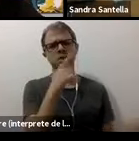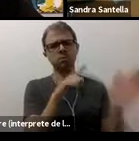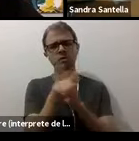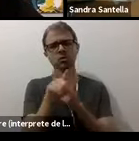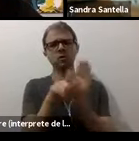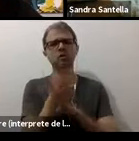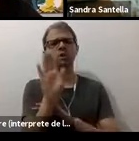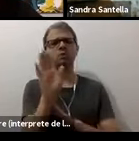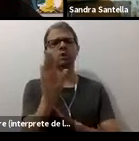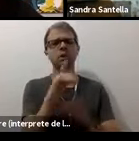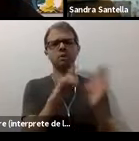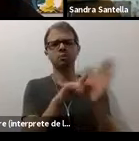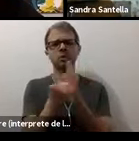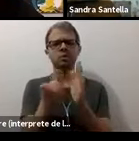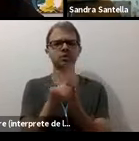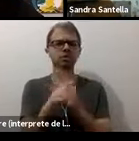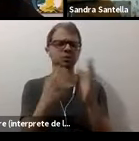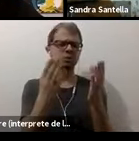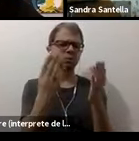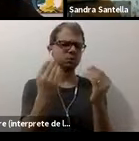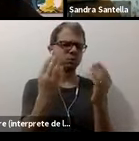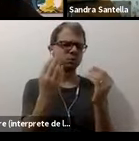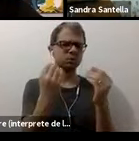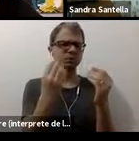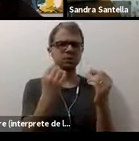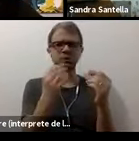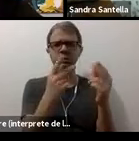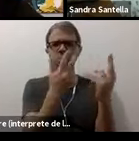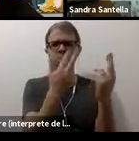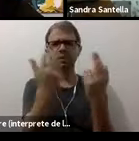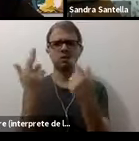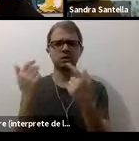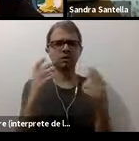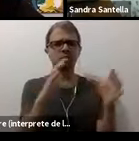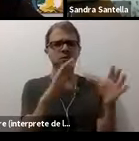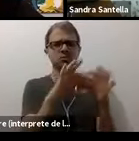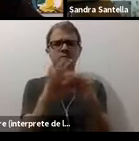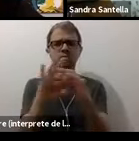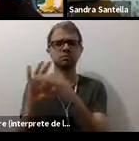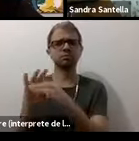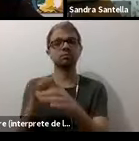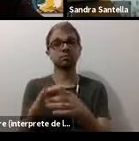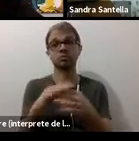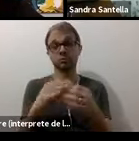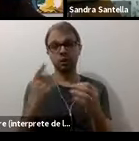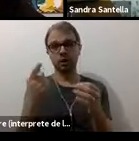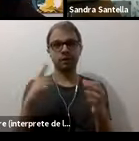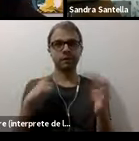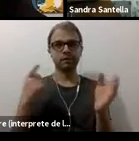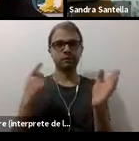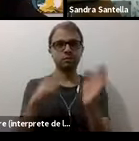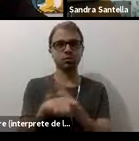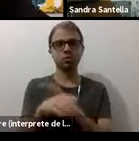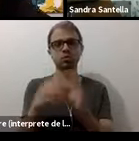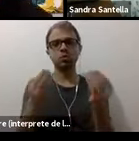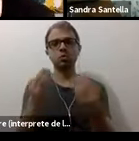do retorno, né? Que apareceram várias questões. Então, do recreio, como que a gente pode fazer isso?